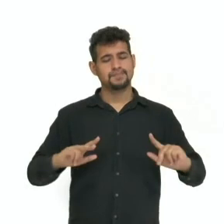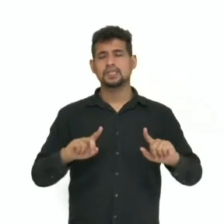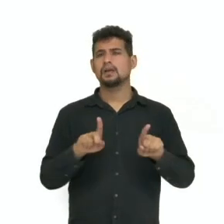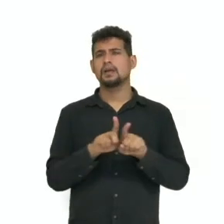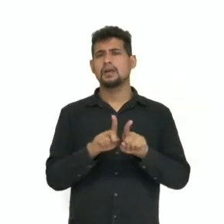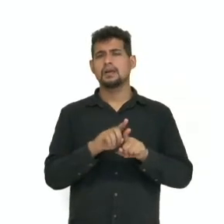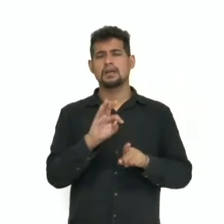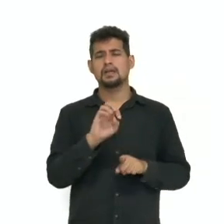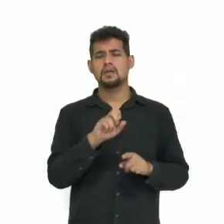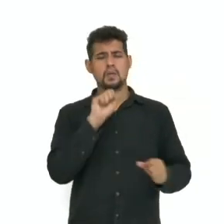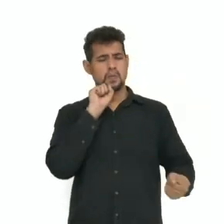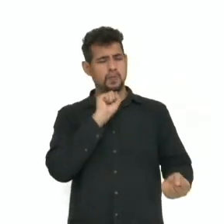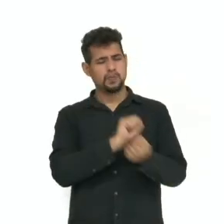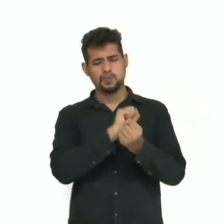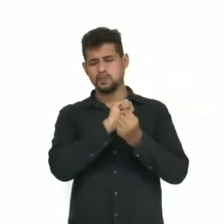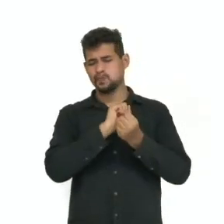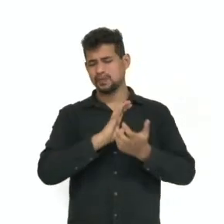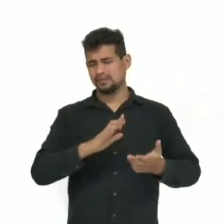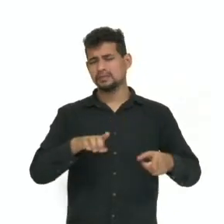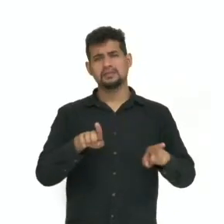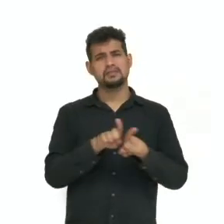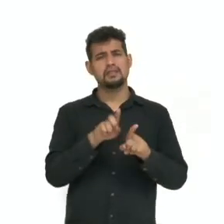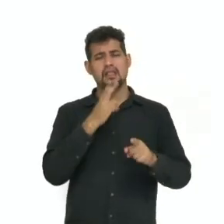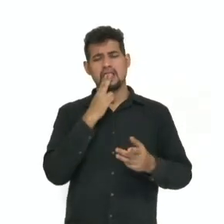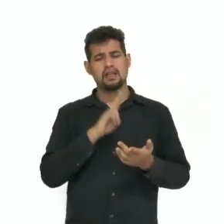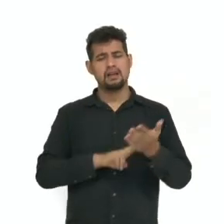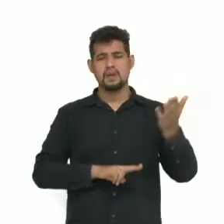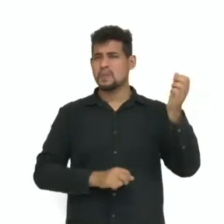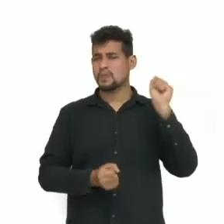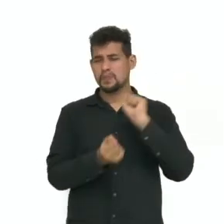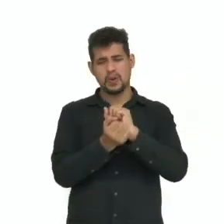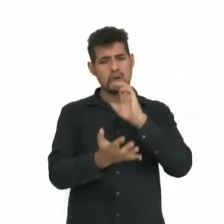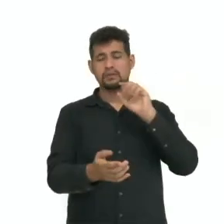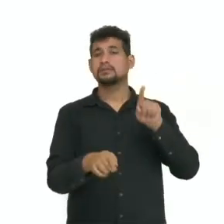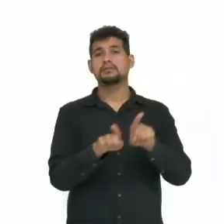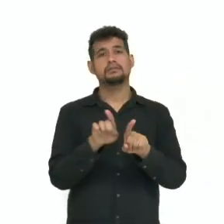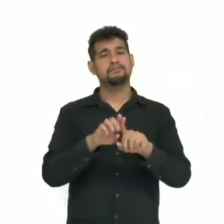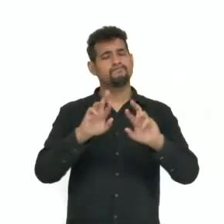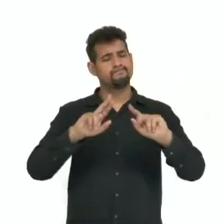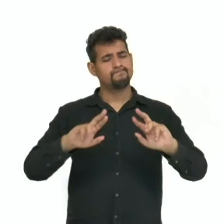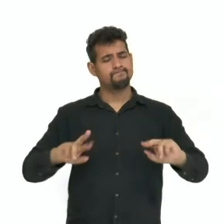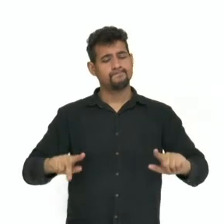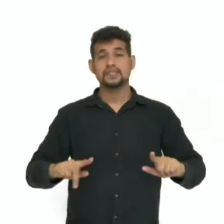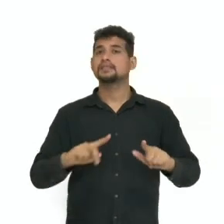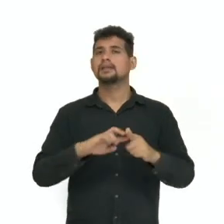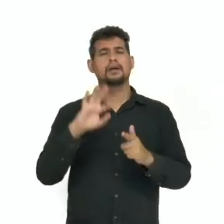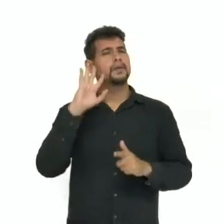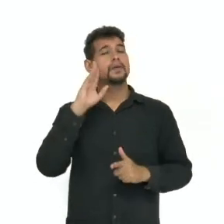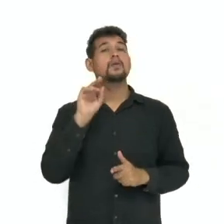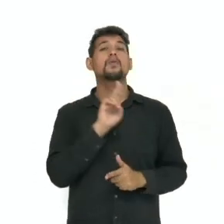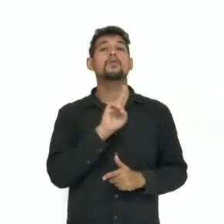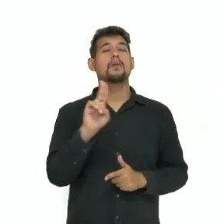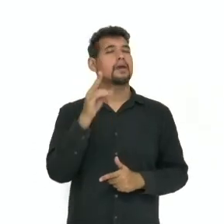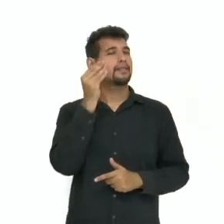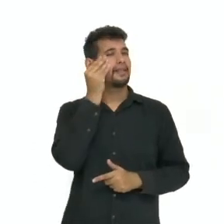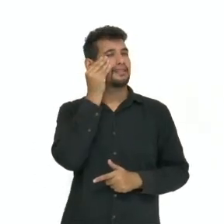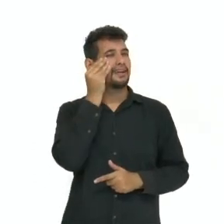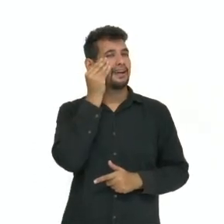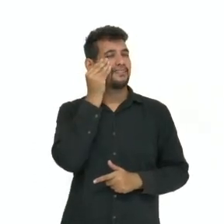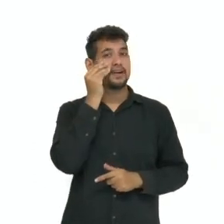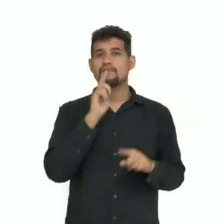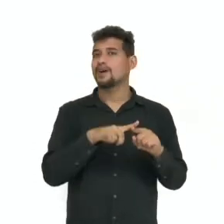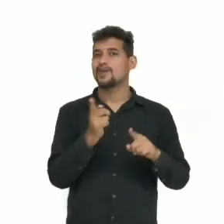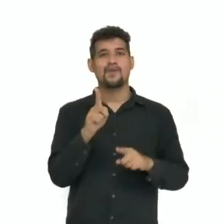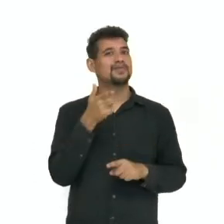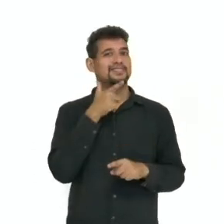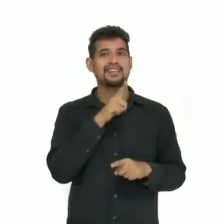como explodindo bancas de jornais, enviando cartas-bombas. O ato terrorista mais conhecido foi a tentativa frustrada de